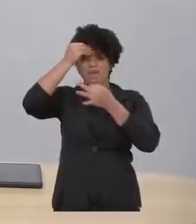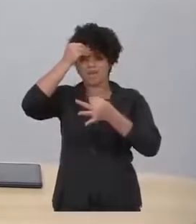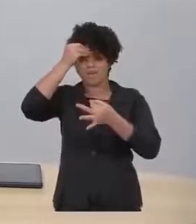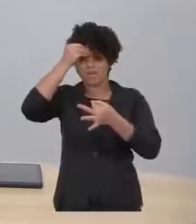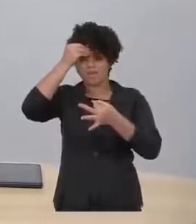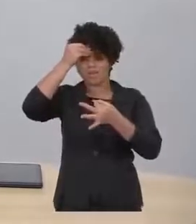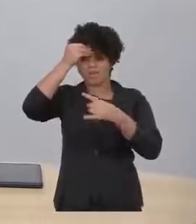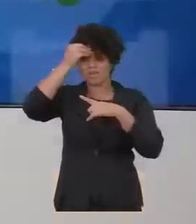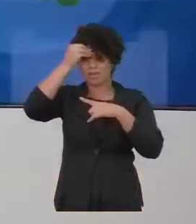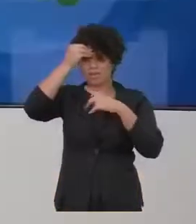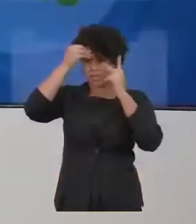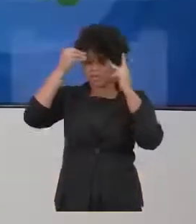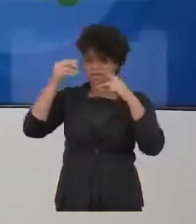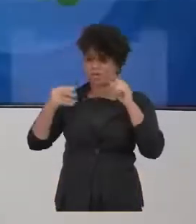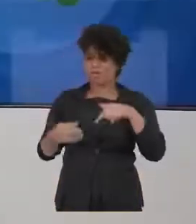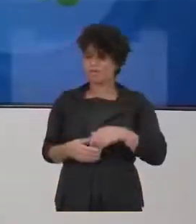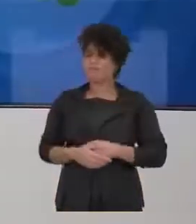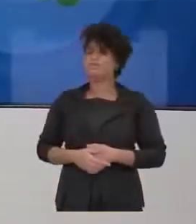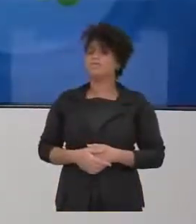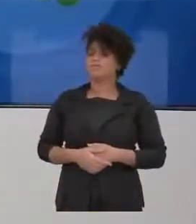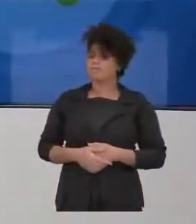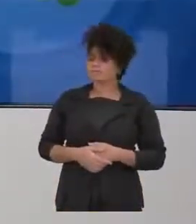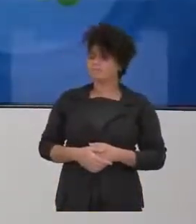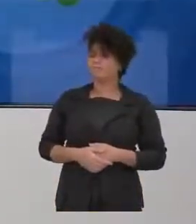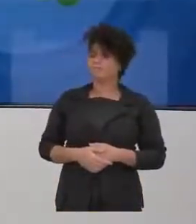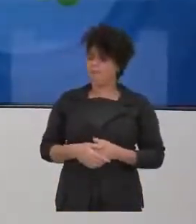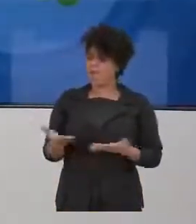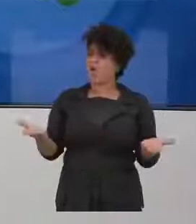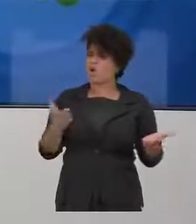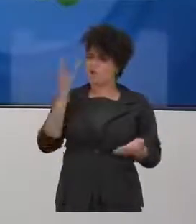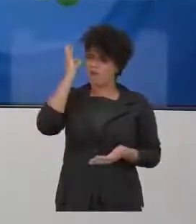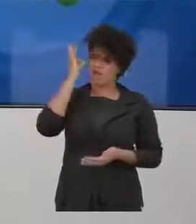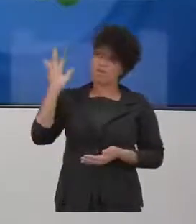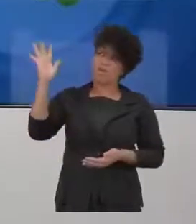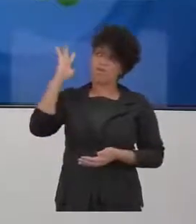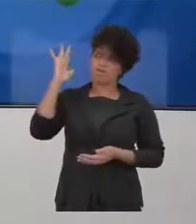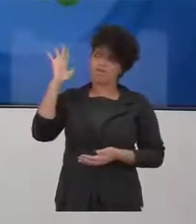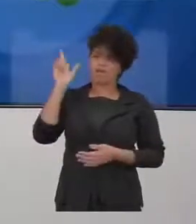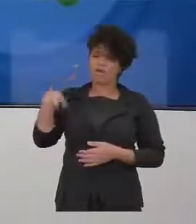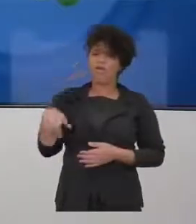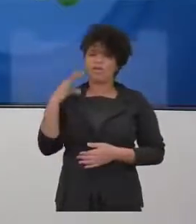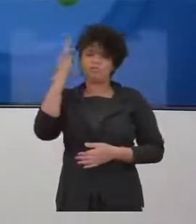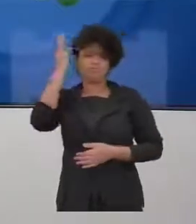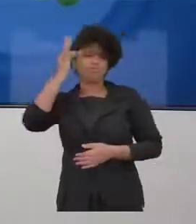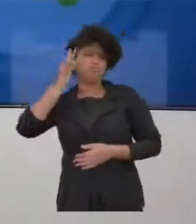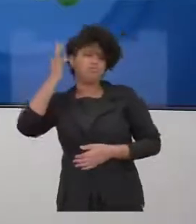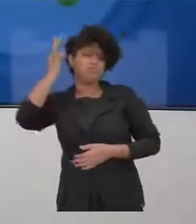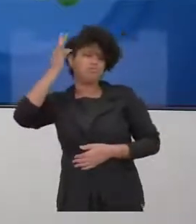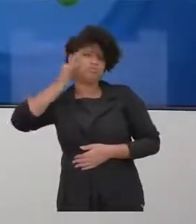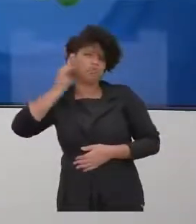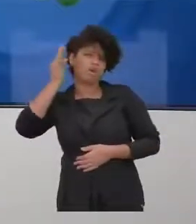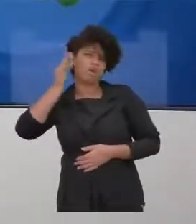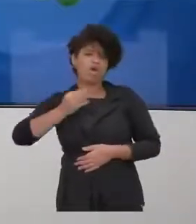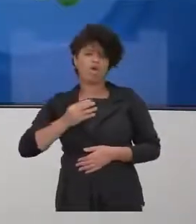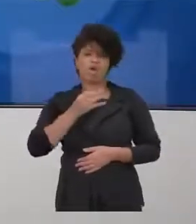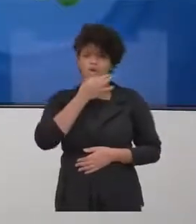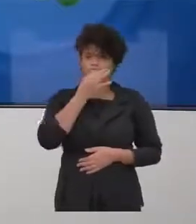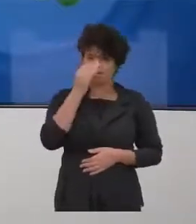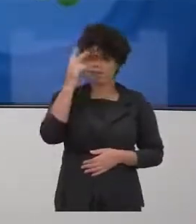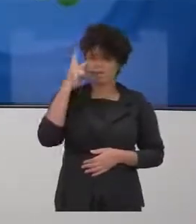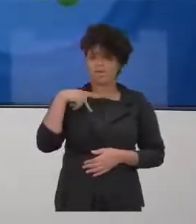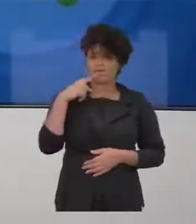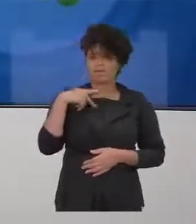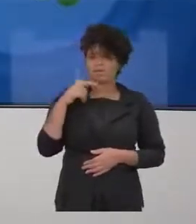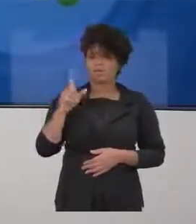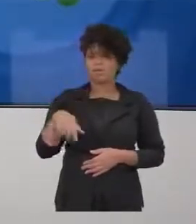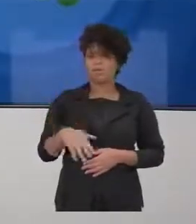sair falando, vou mostrar a minha opinião. Aí nós vamos ser filosóficos, Por exemplo, o que de opinião sua é de fato sua